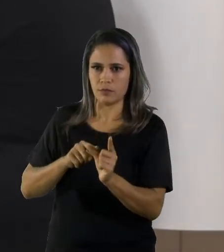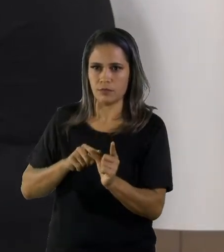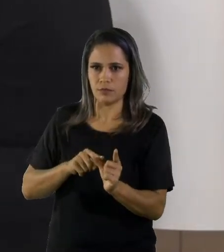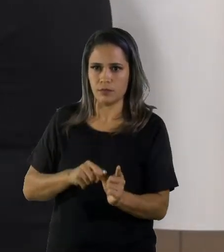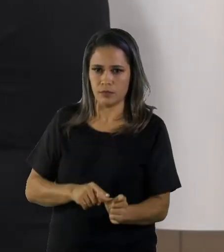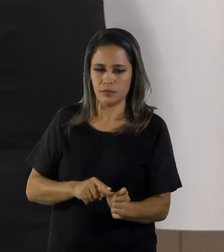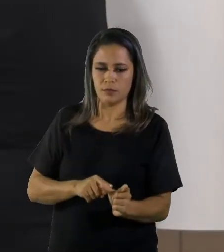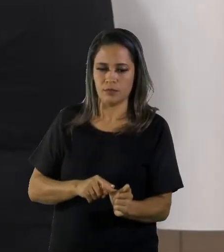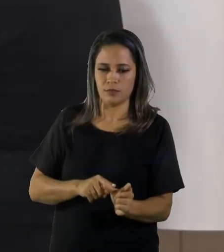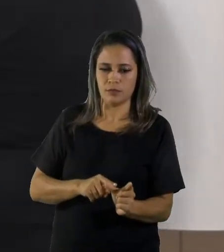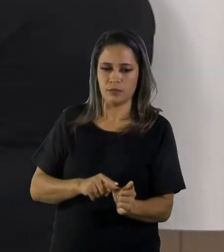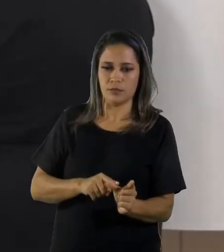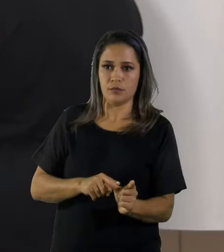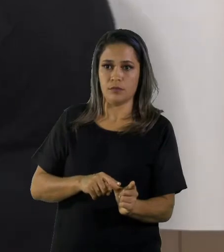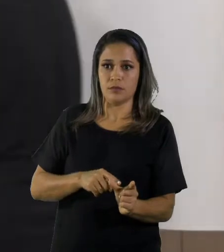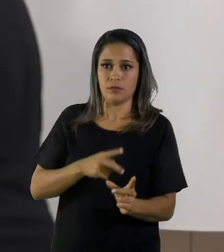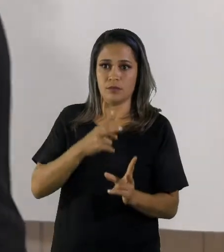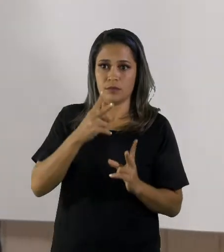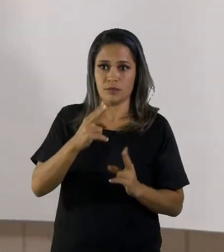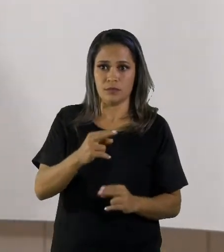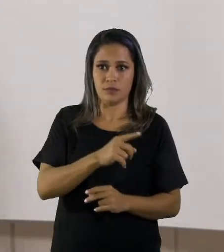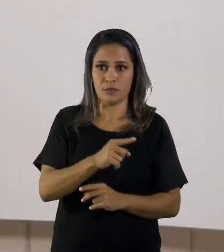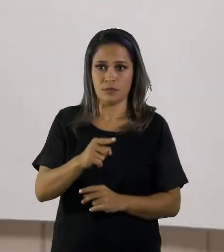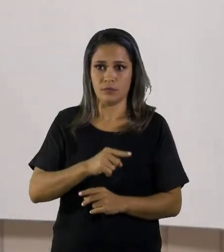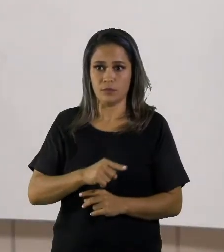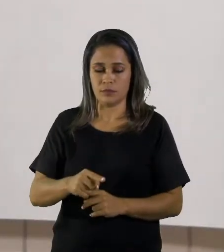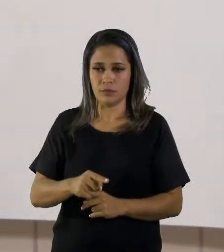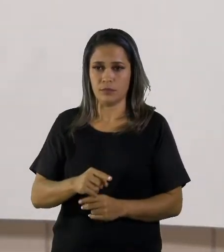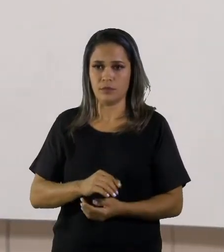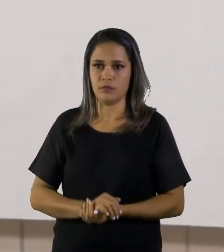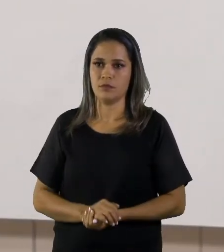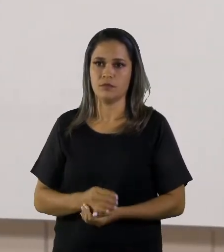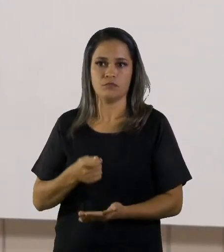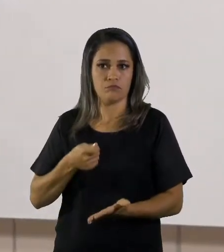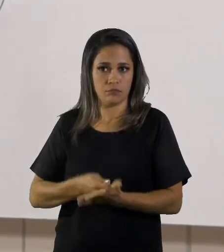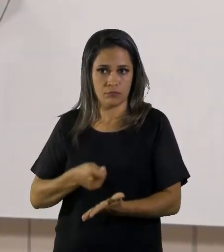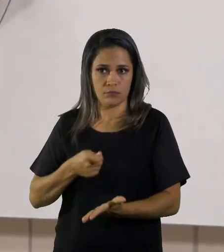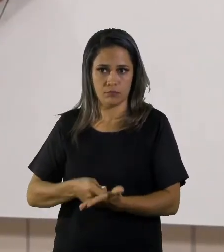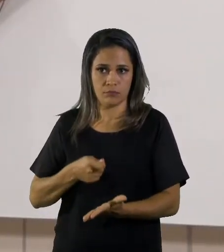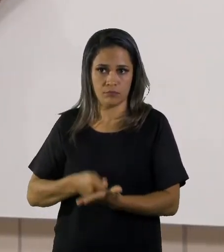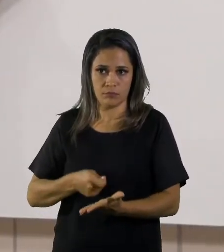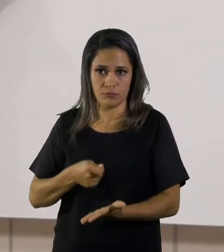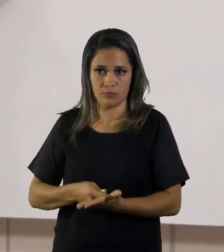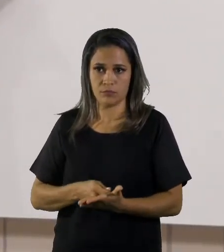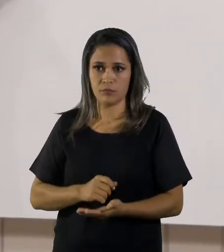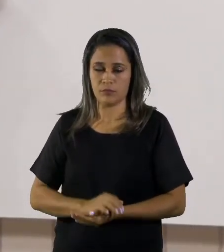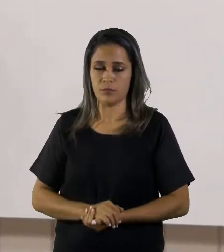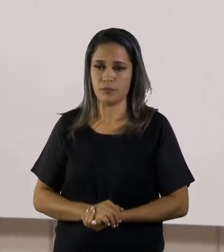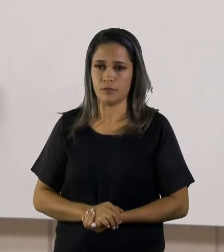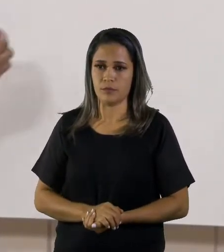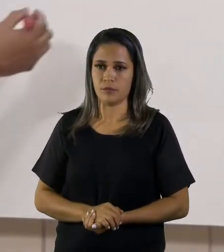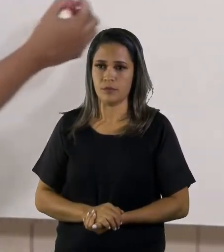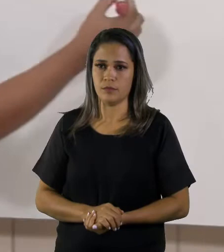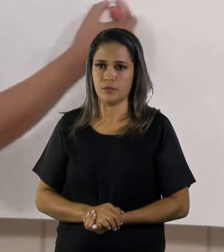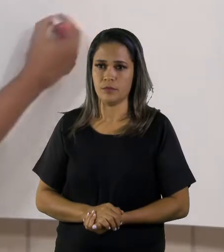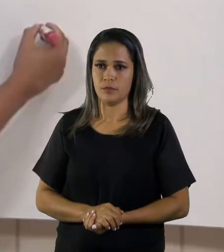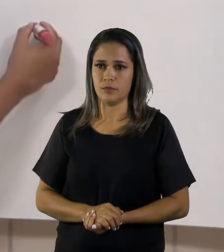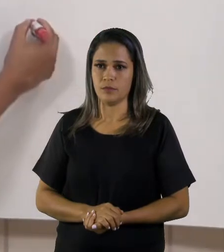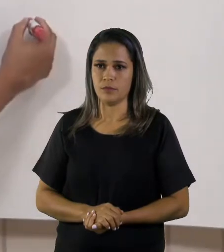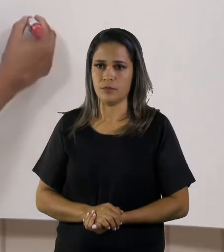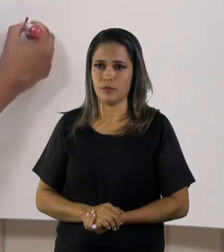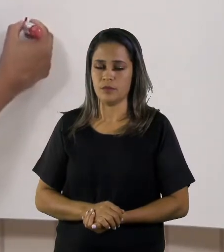corresponde ao ângulo Z. Então eu posso garantir com isso que o